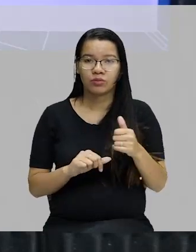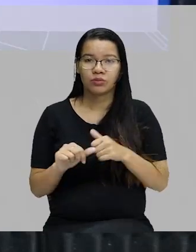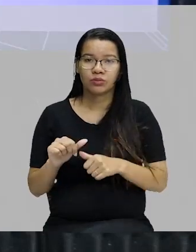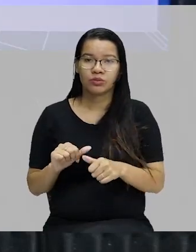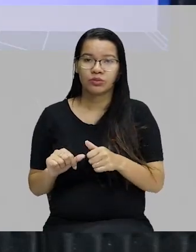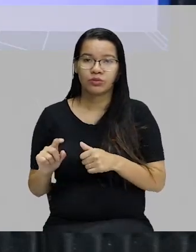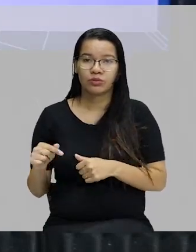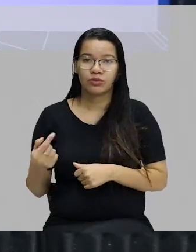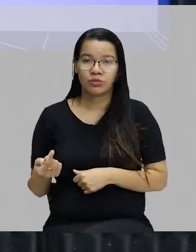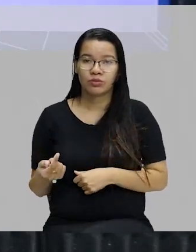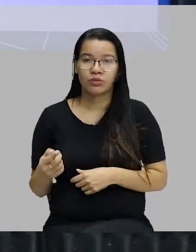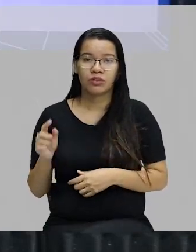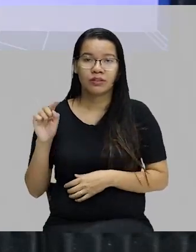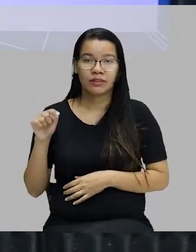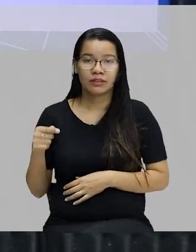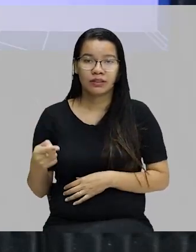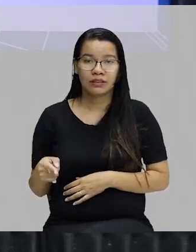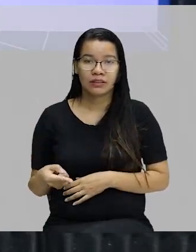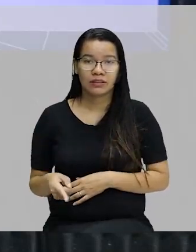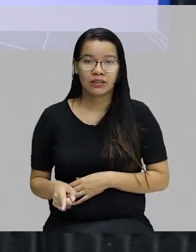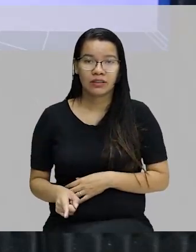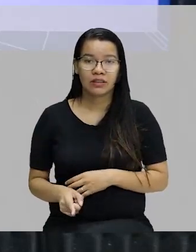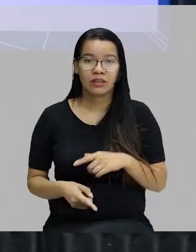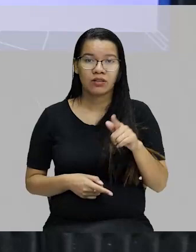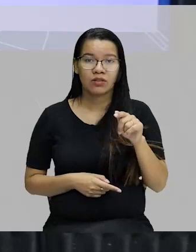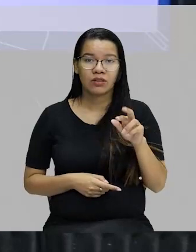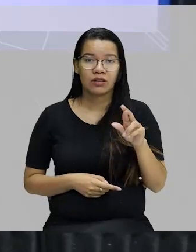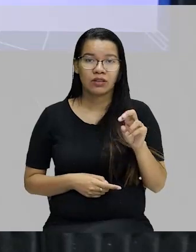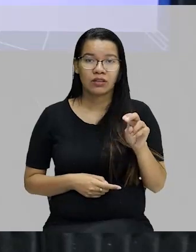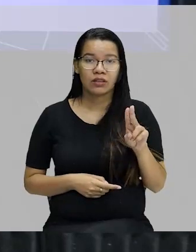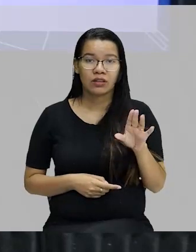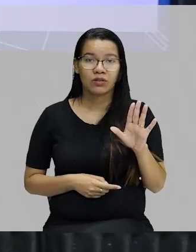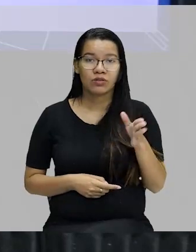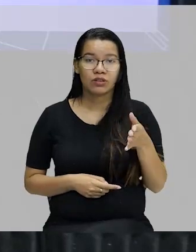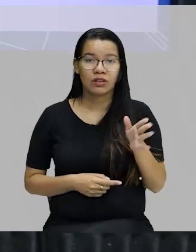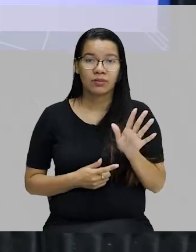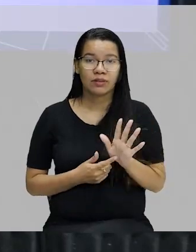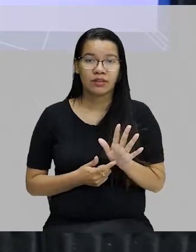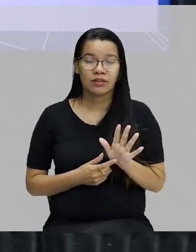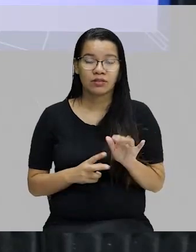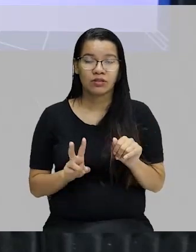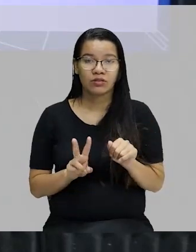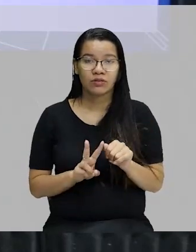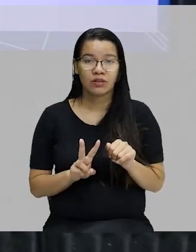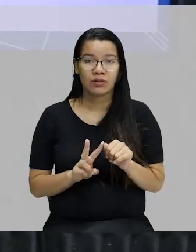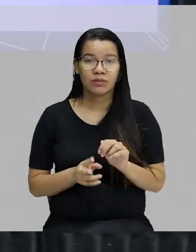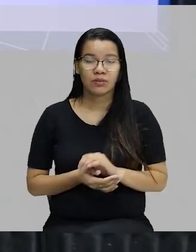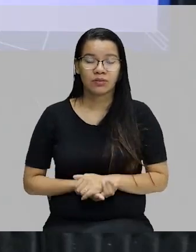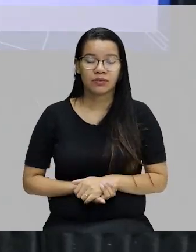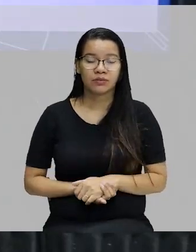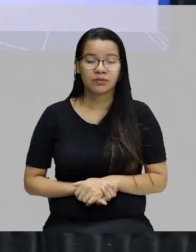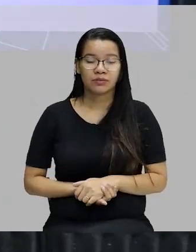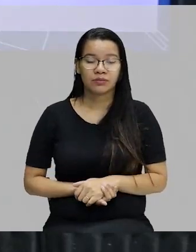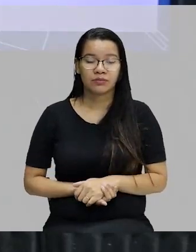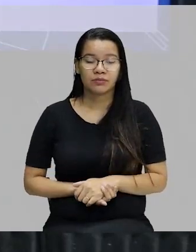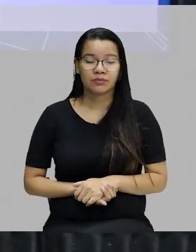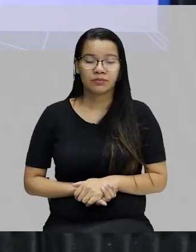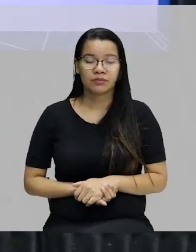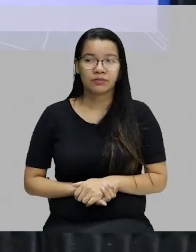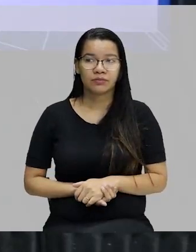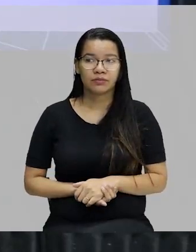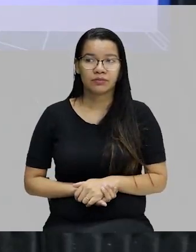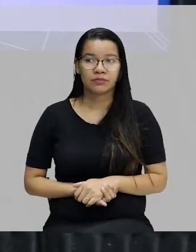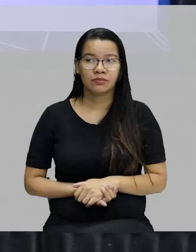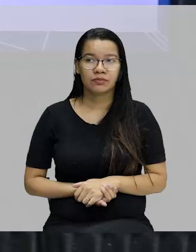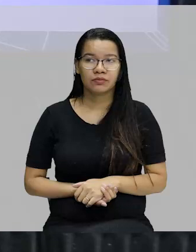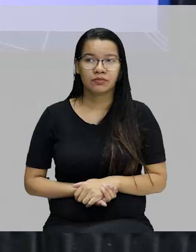uma intensidade ao grau apresentado pelo outro advérbio. He talks exceptionally loudly.